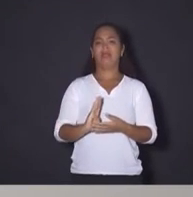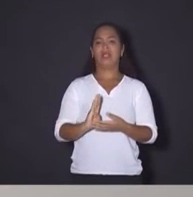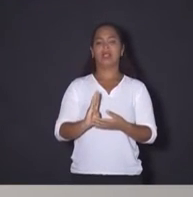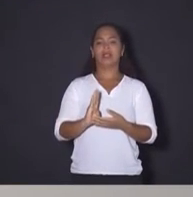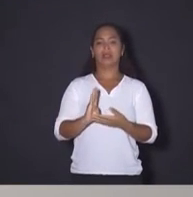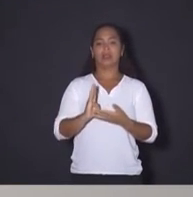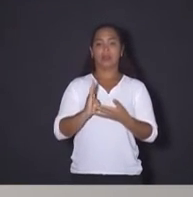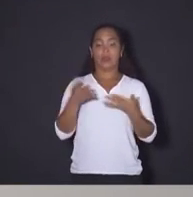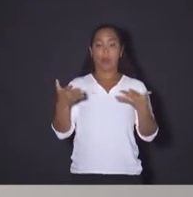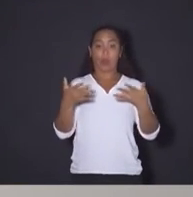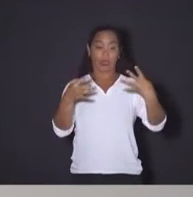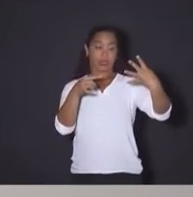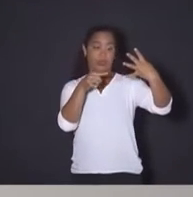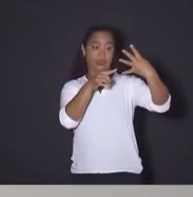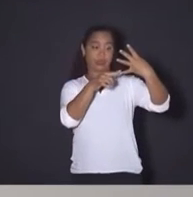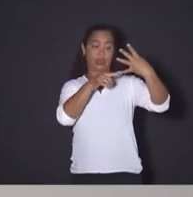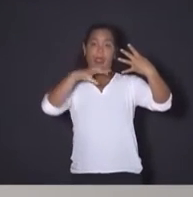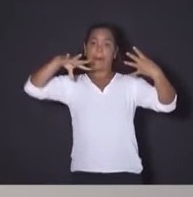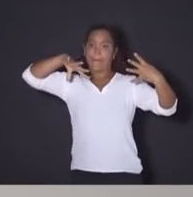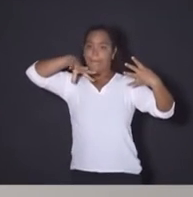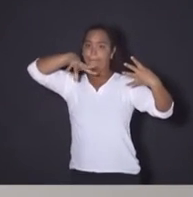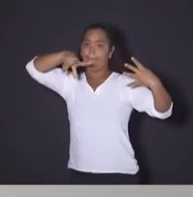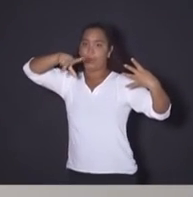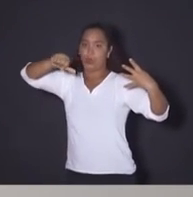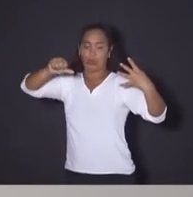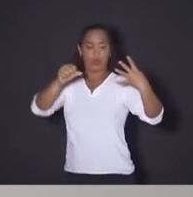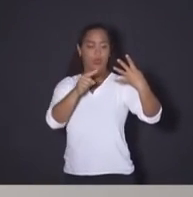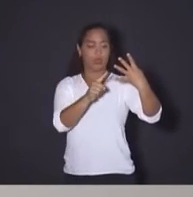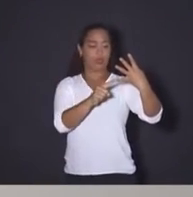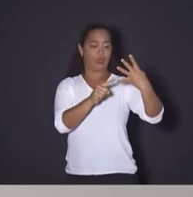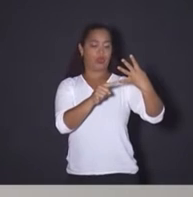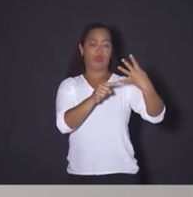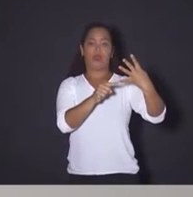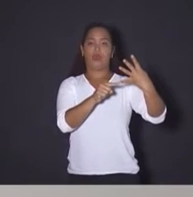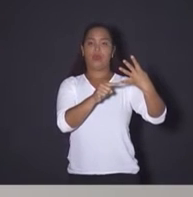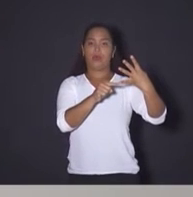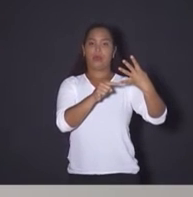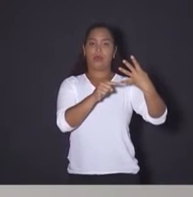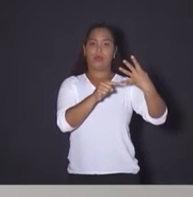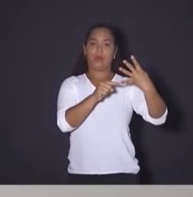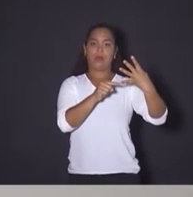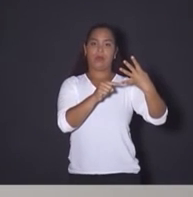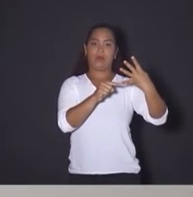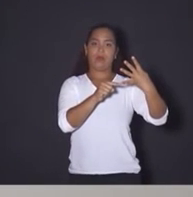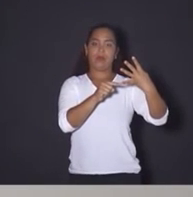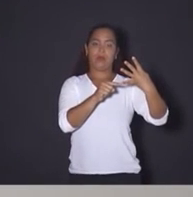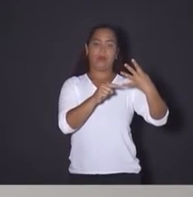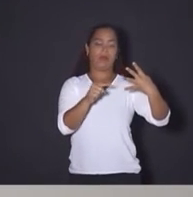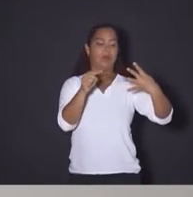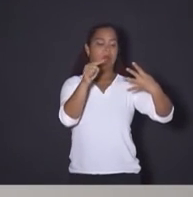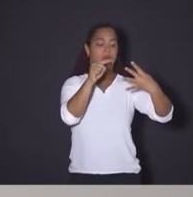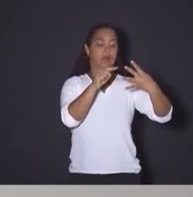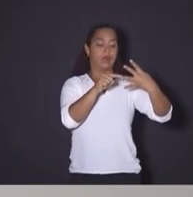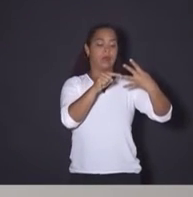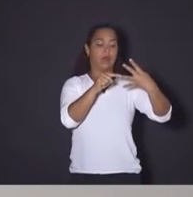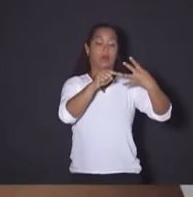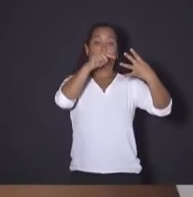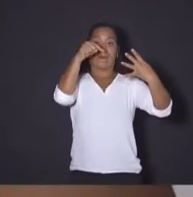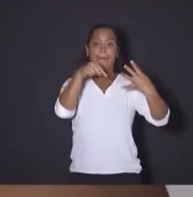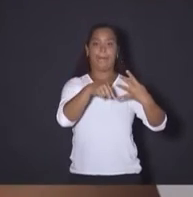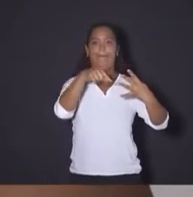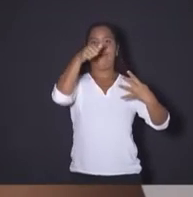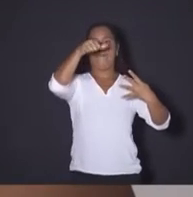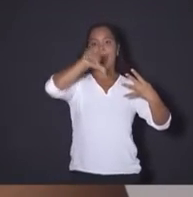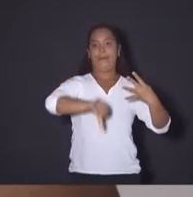quarto lugar mundial encarceramento para o terceiro lugar nós